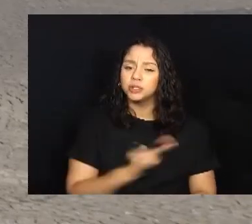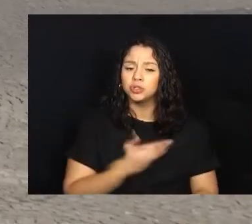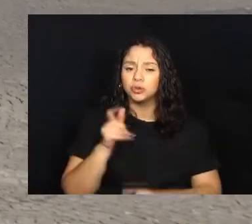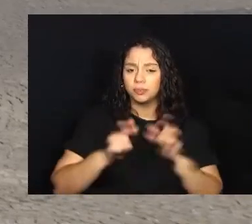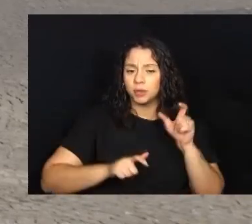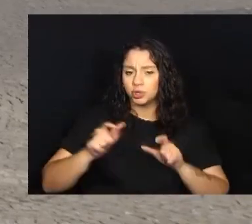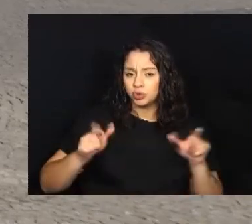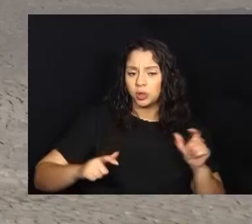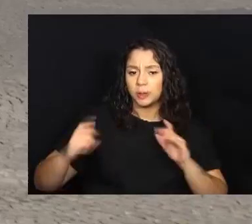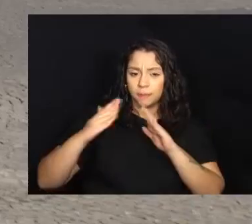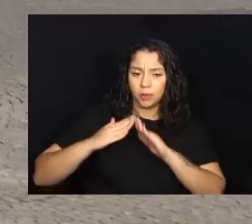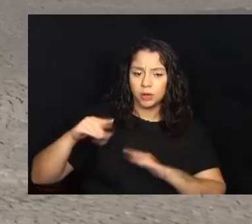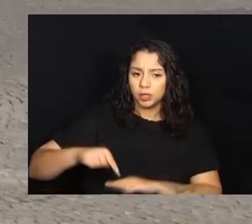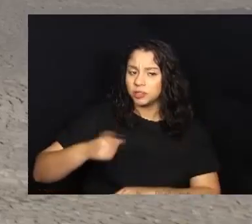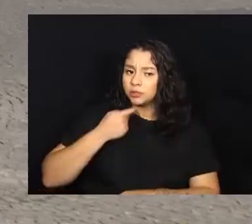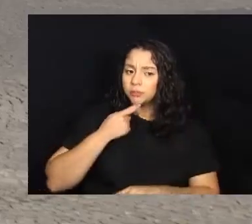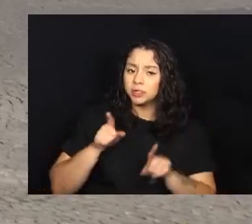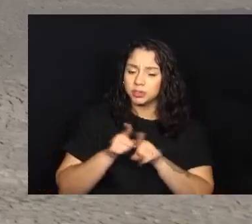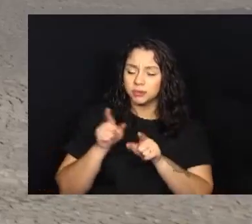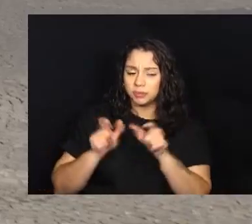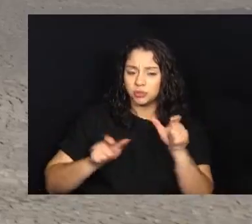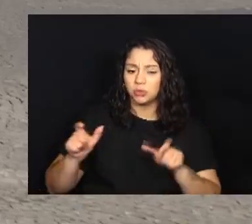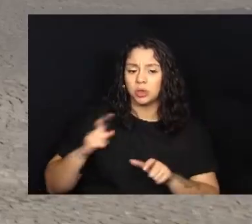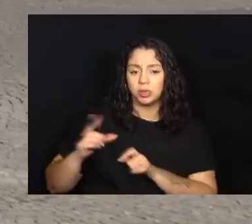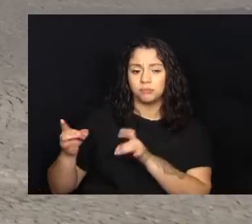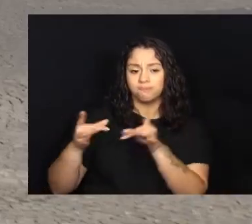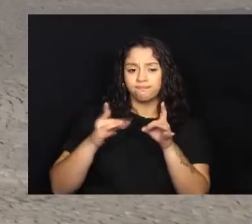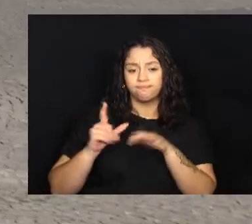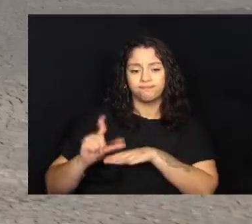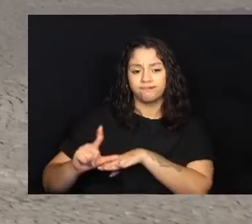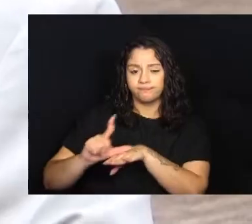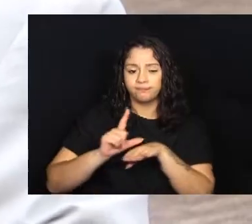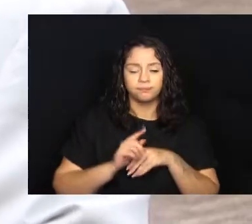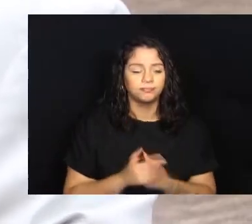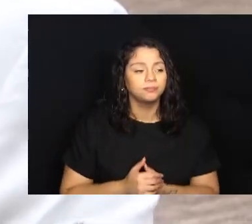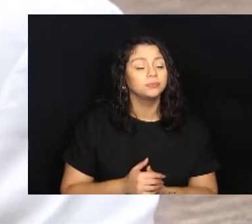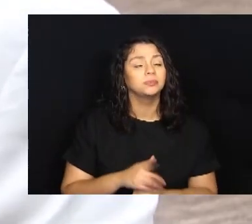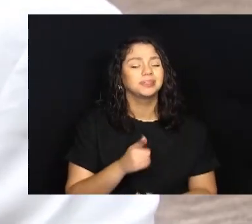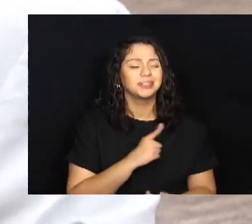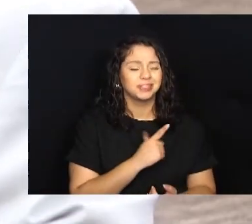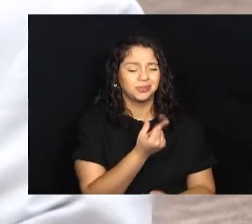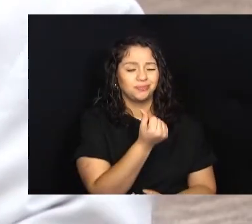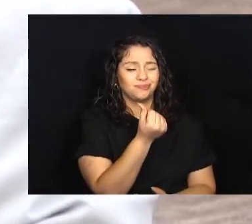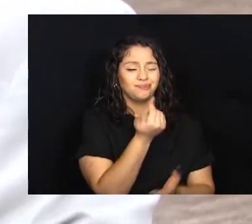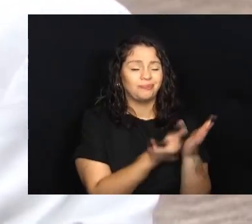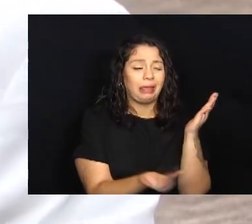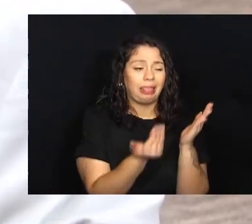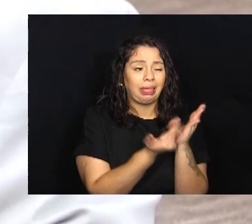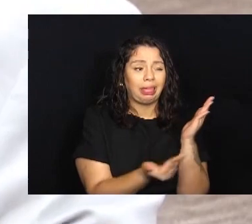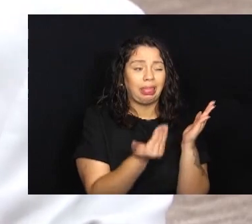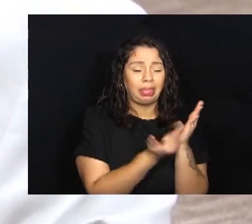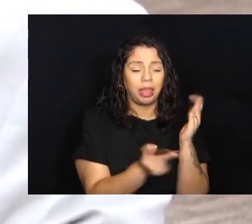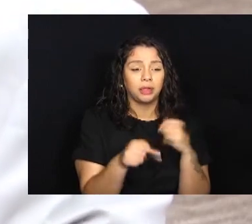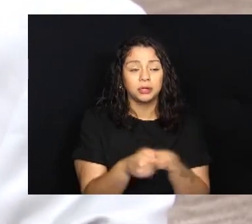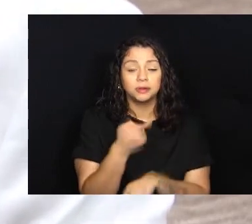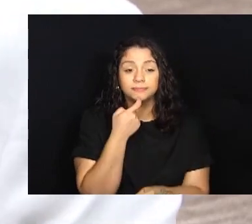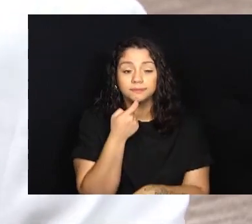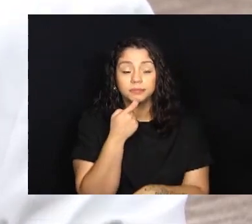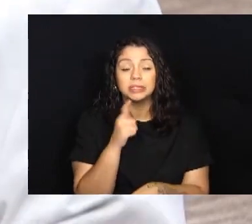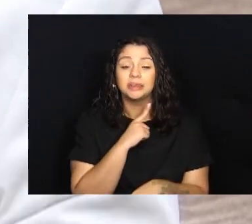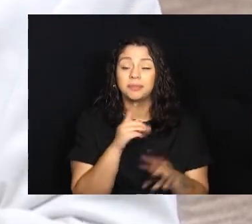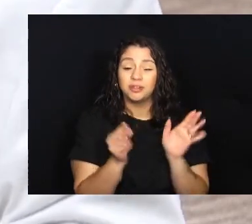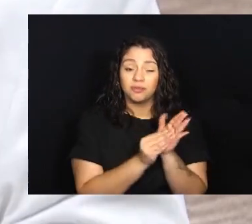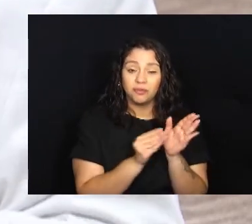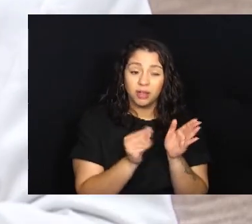a pedido dos moradores e comerciantes do município. Nós estamos perdendo recursos na economia da cidade de